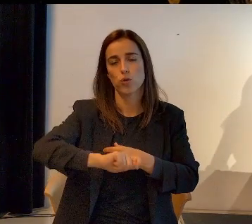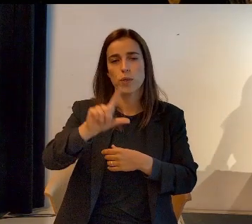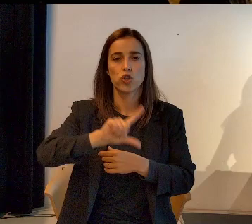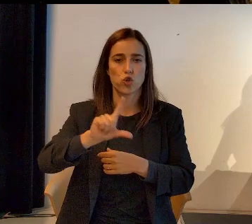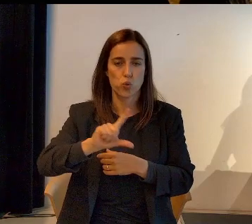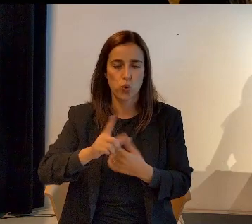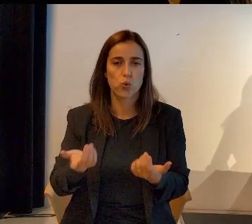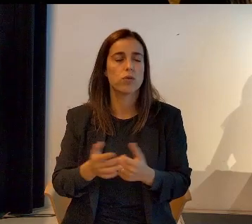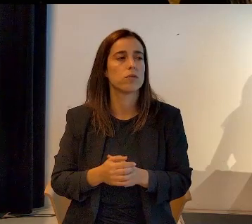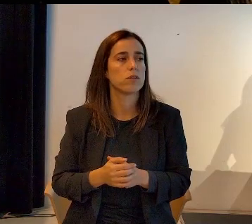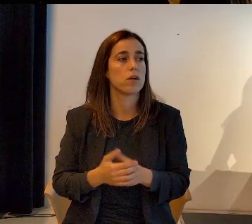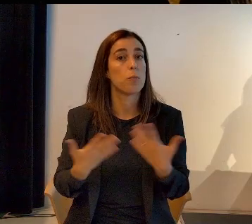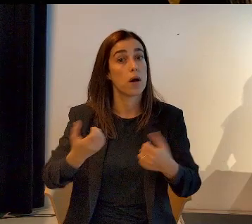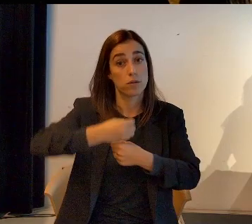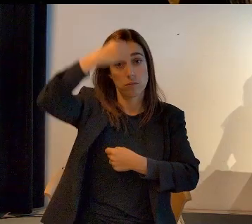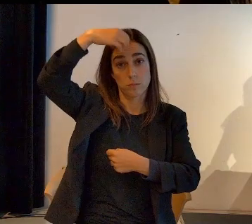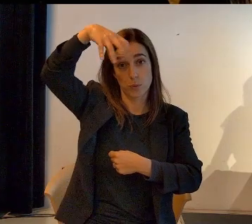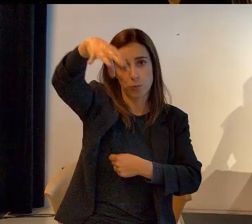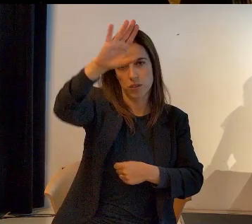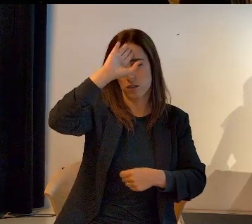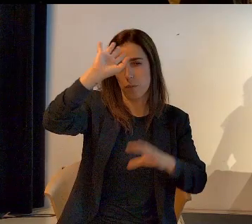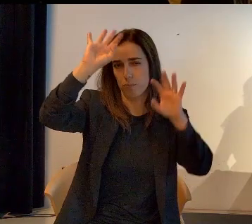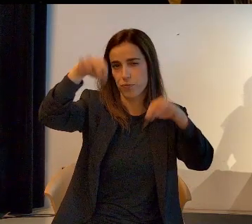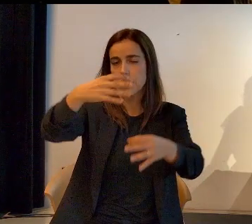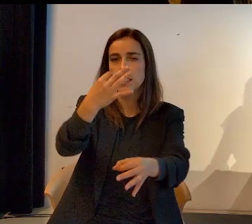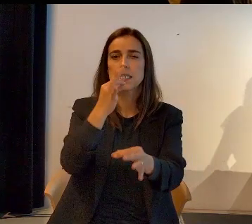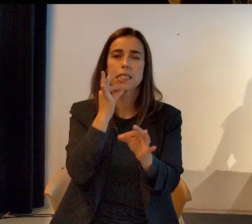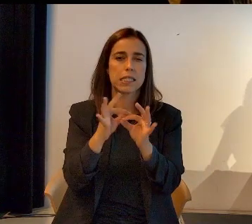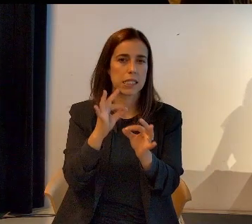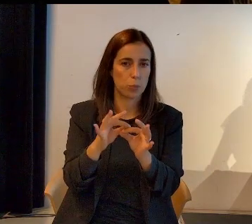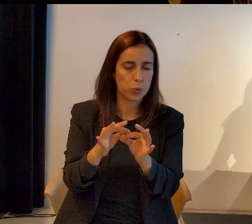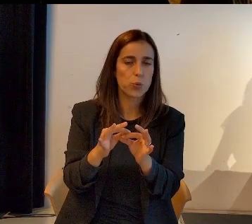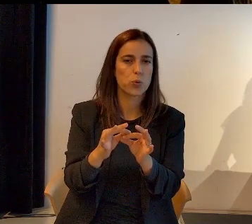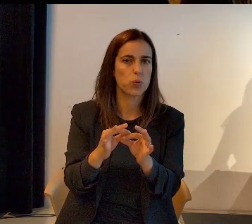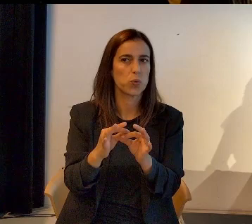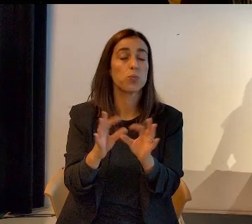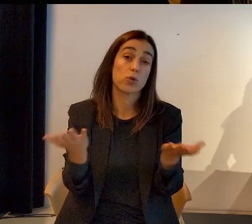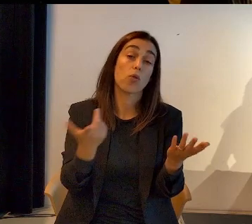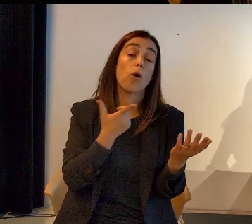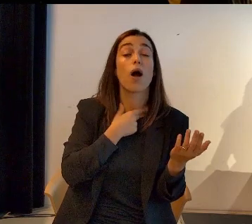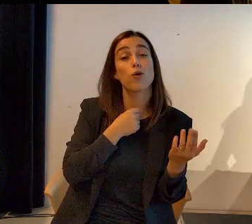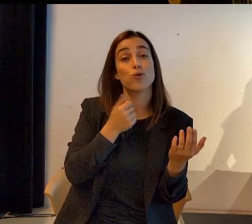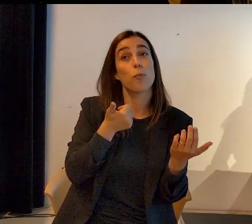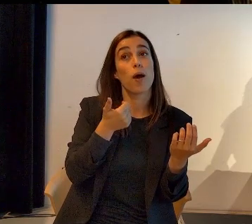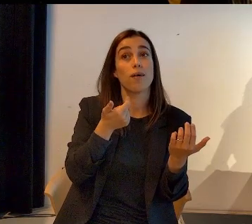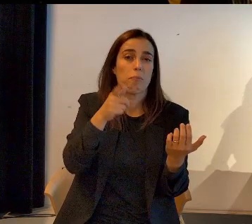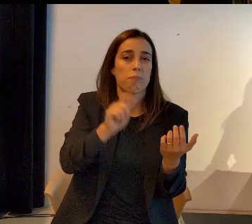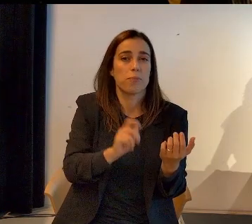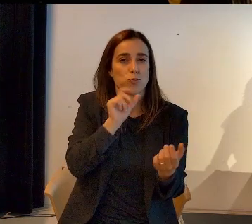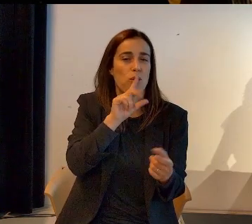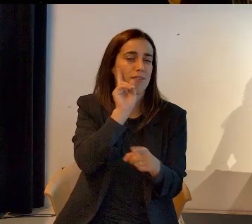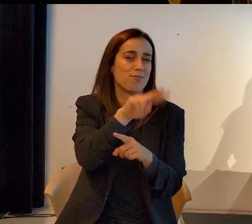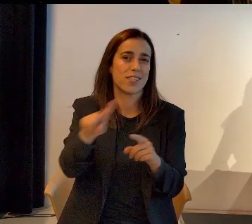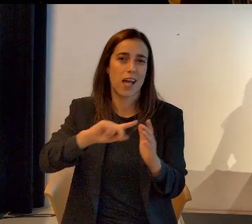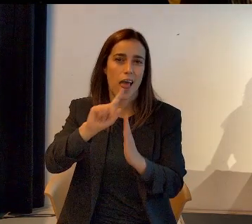julho. Mas, como vocês sabem, os chapéus ficarão até setembro e penso que agosto também é um bom mês para visitar Águeda, porque